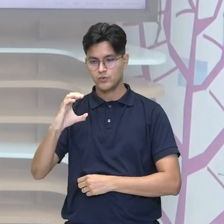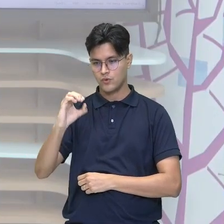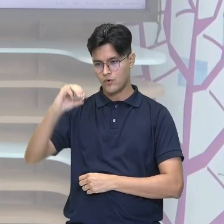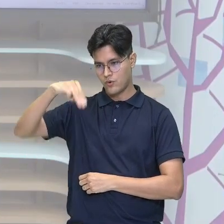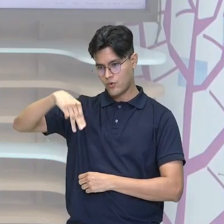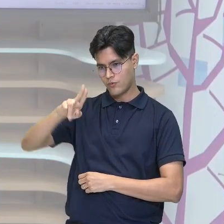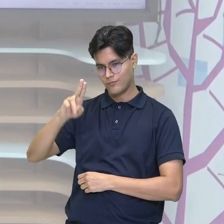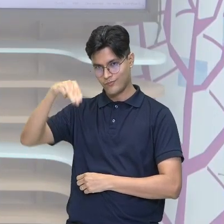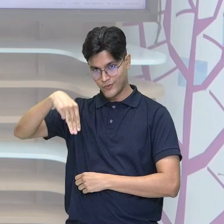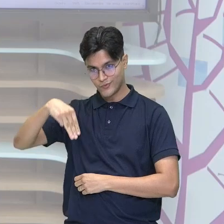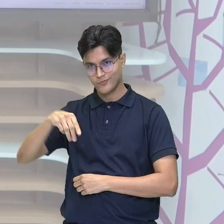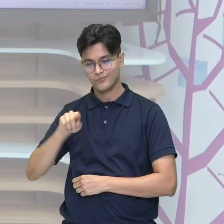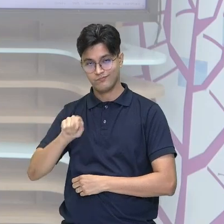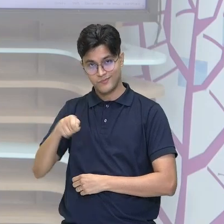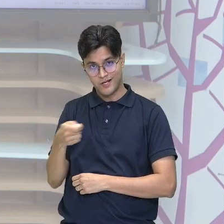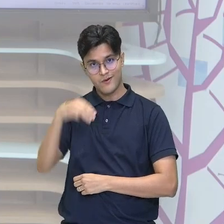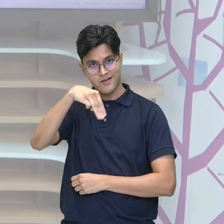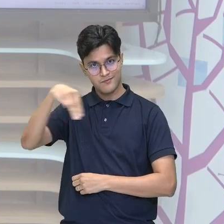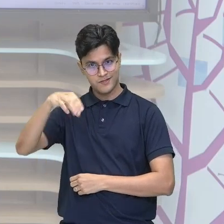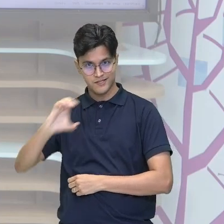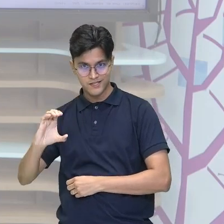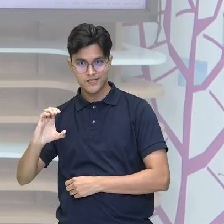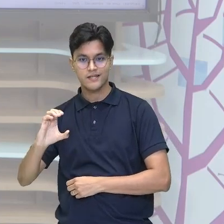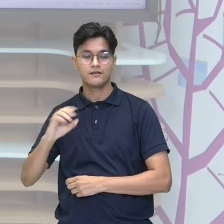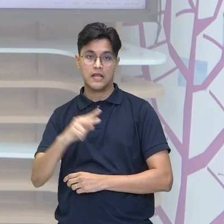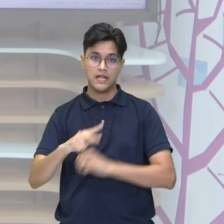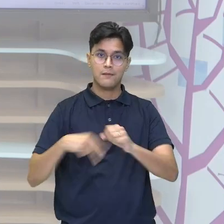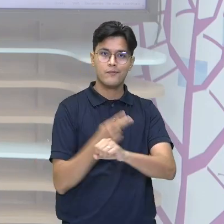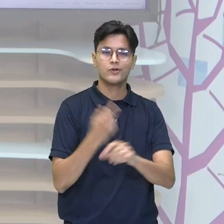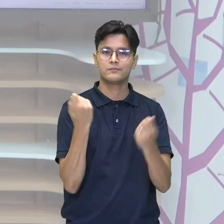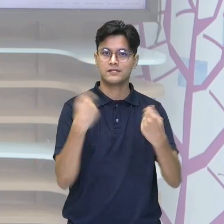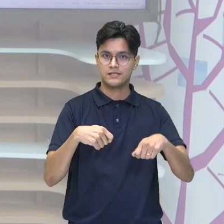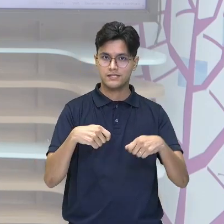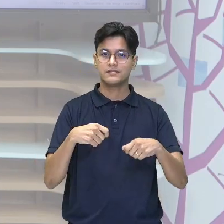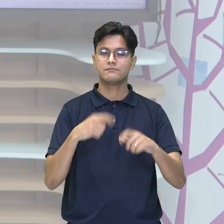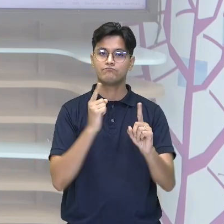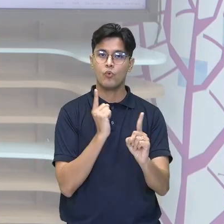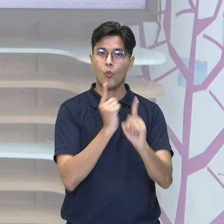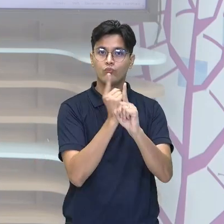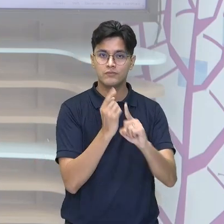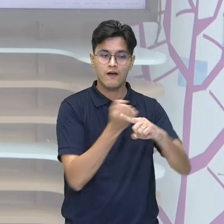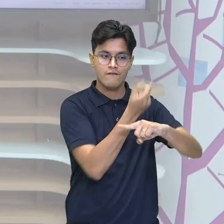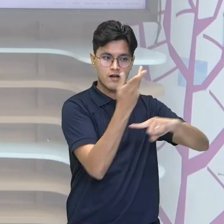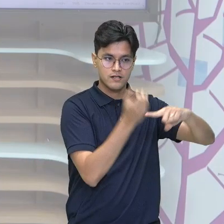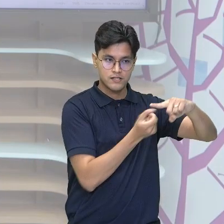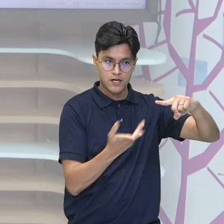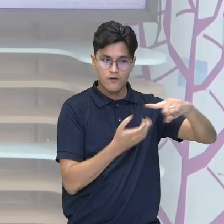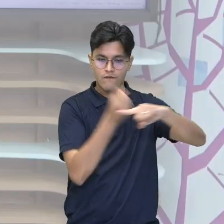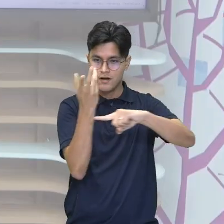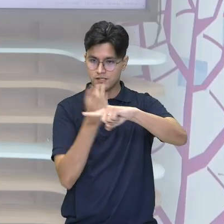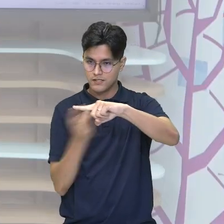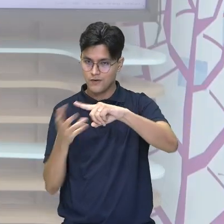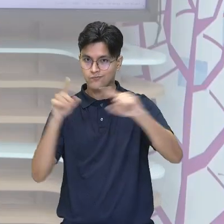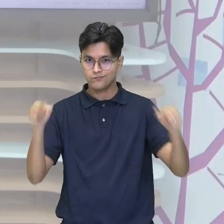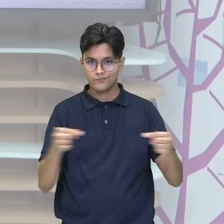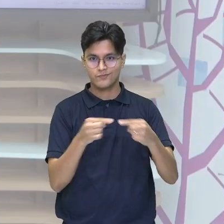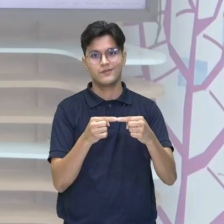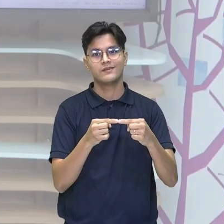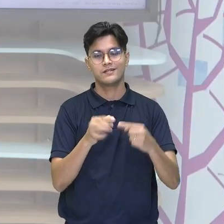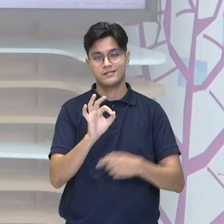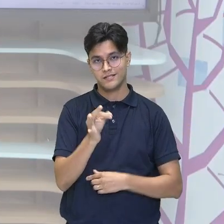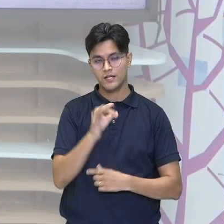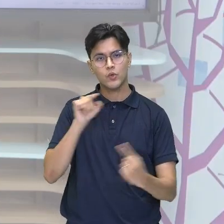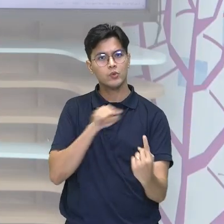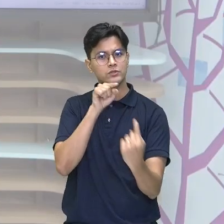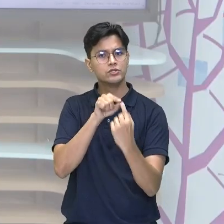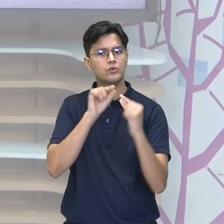equivalentes às duas frações que estão ali para você adicionar ou subtrair, né? Para que isso? Para que elas fiquem com